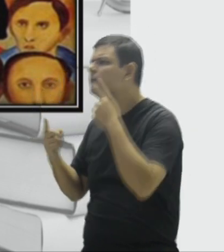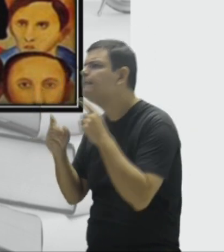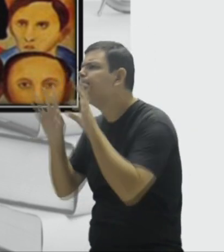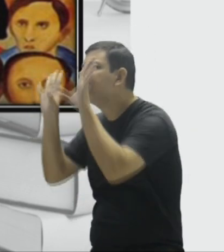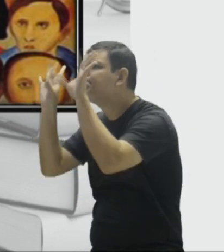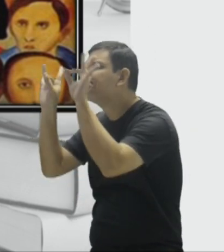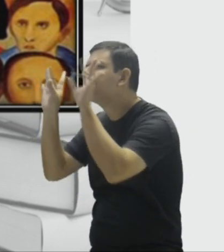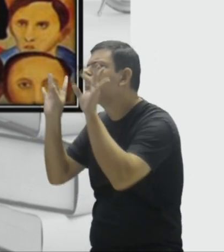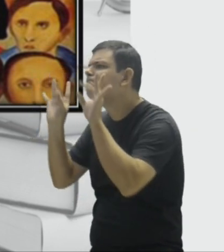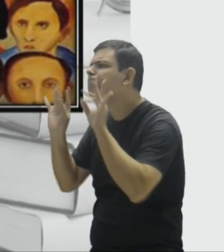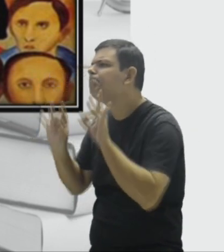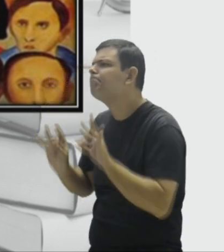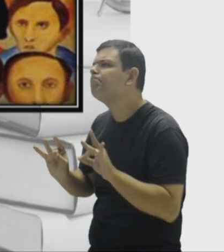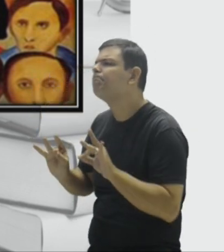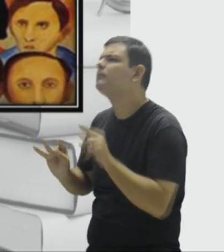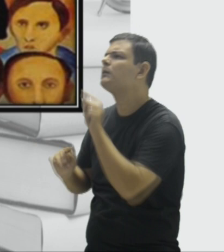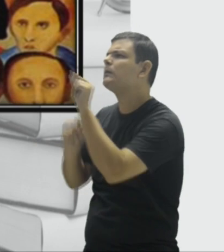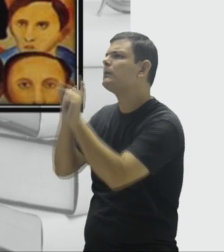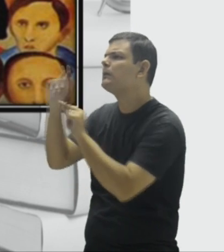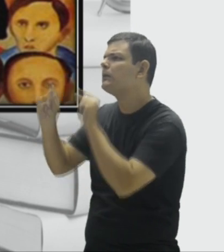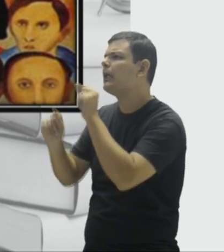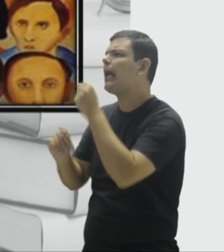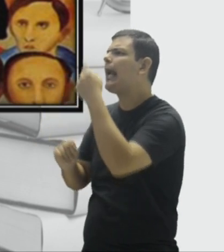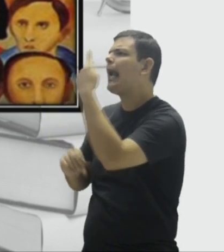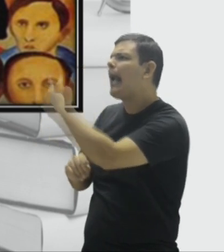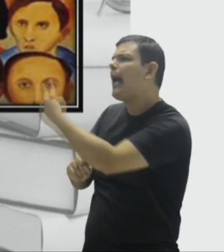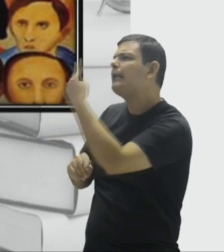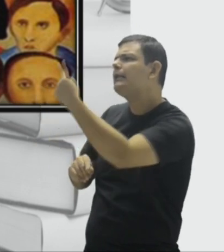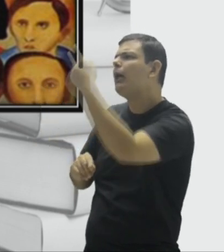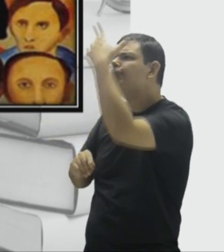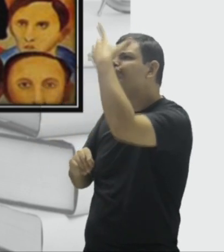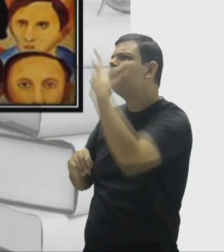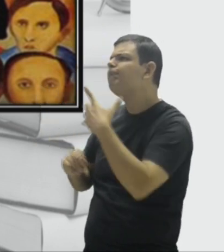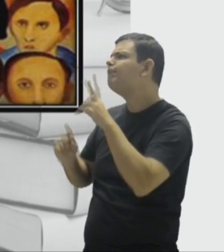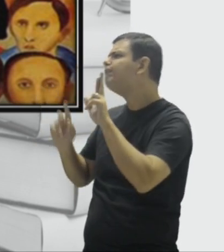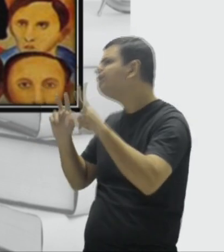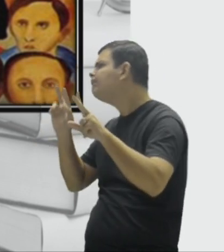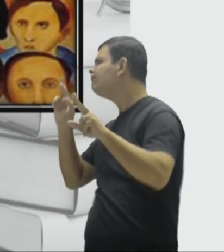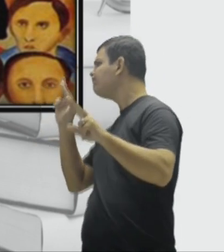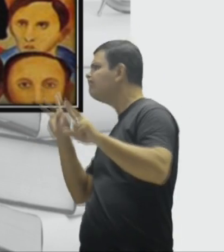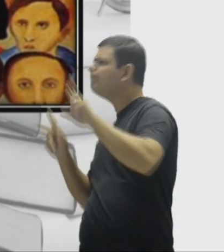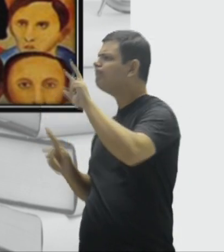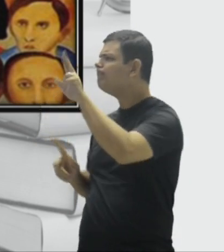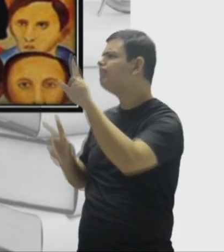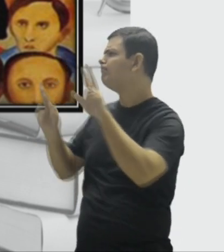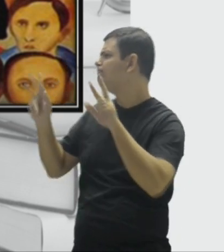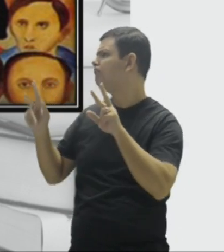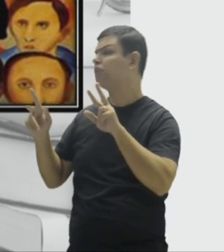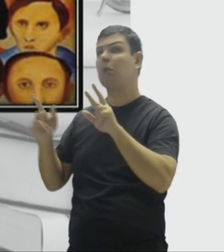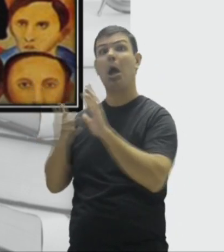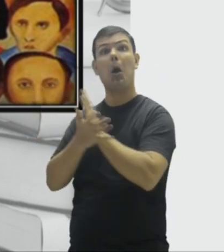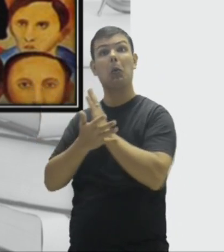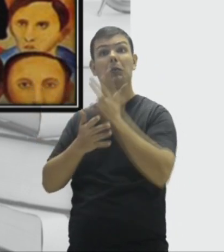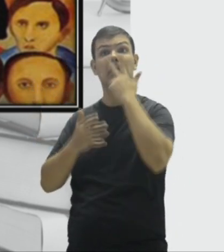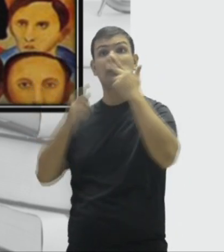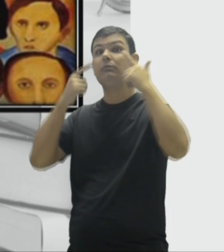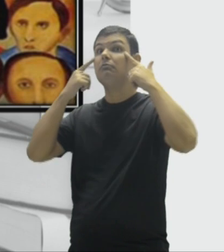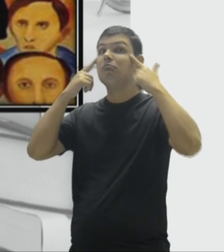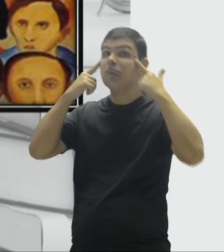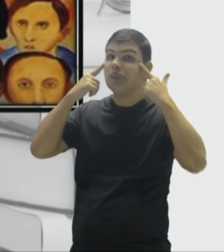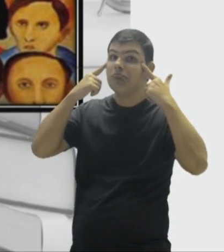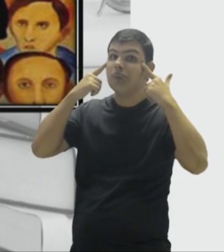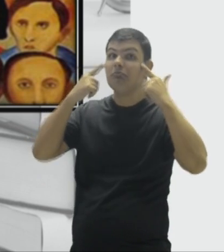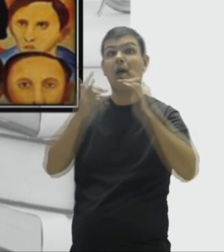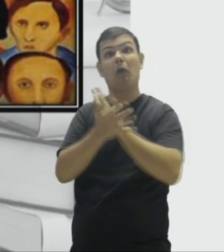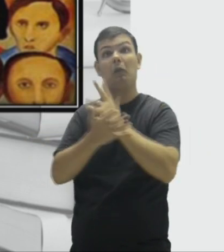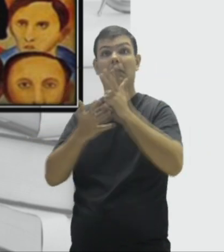nessa imagem, você observa que cada face tem um aspecto diferente. Tem gente mais oriental, tem uns com uma cor